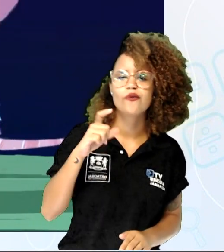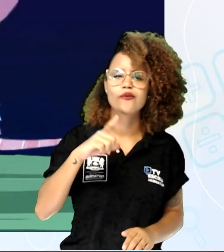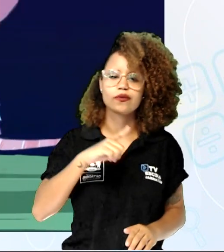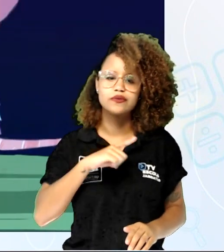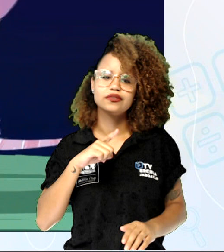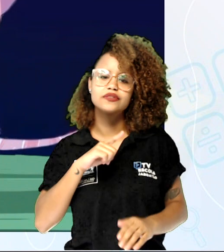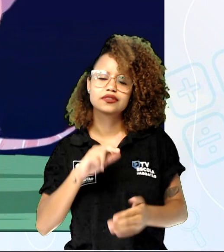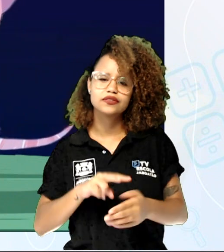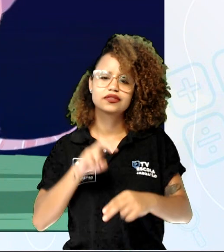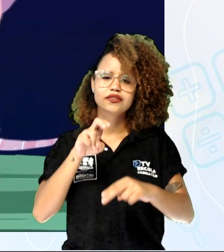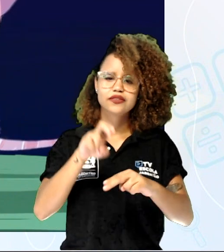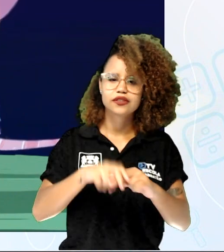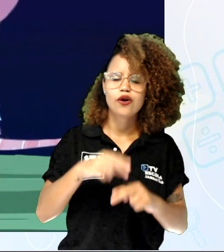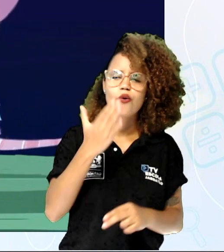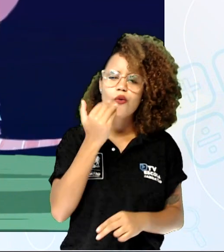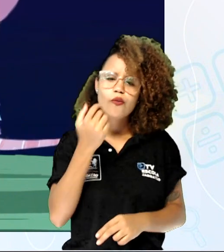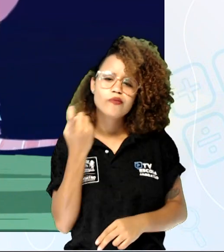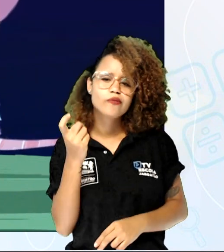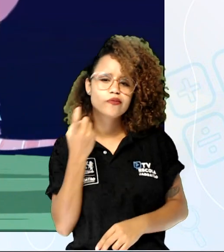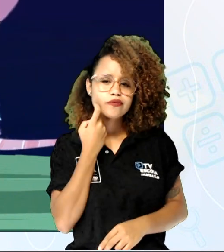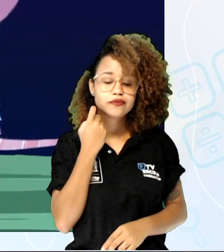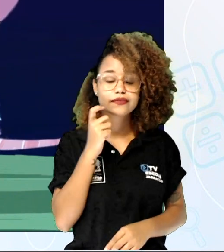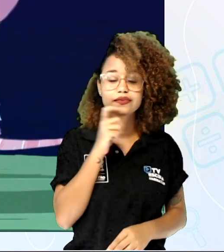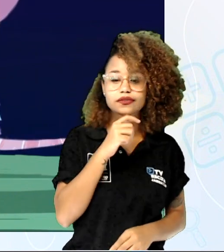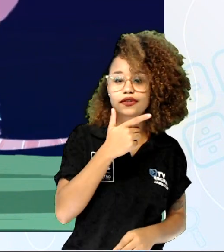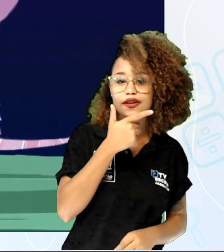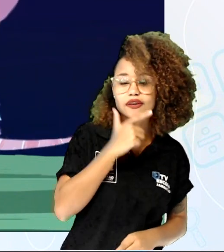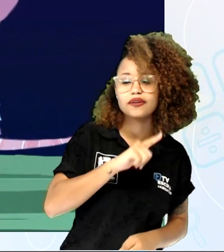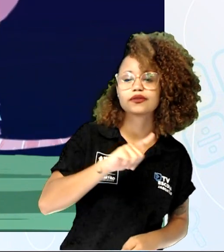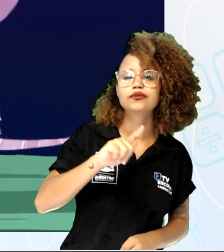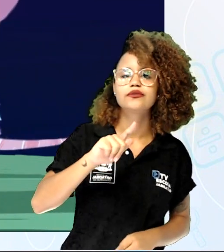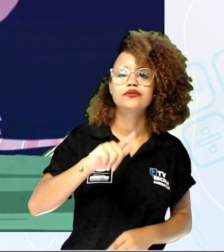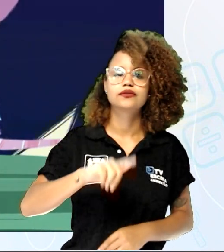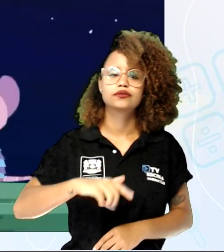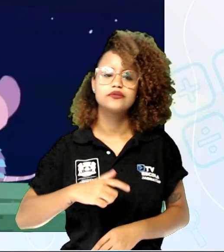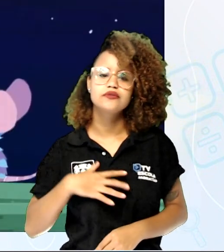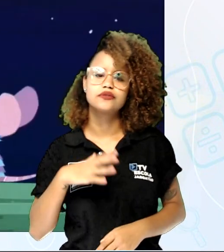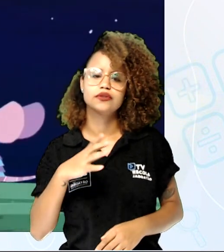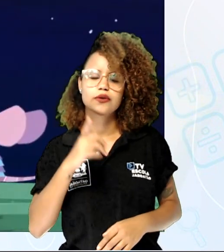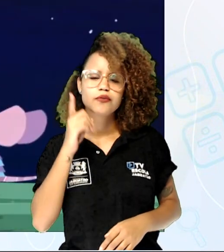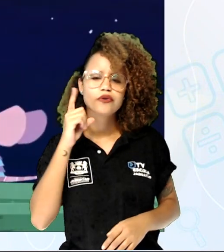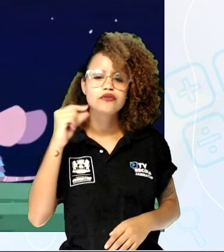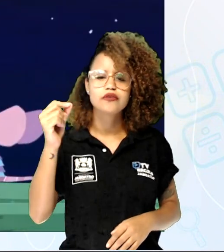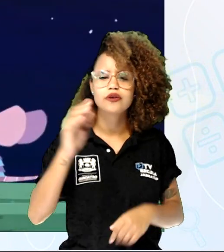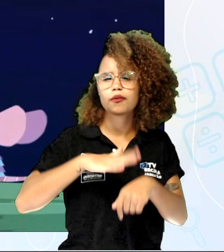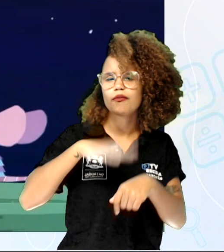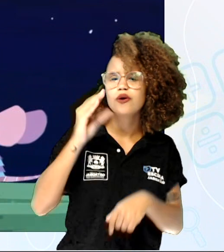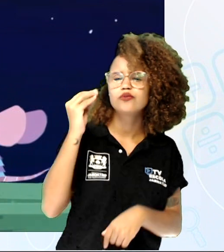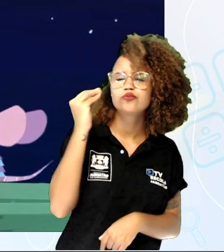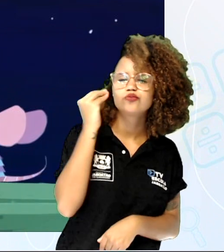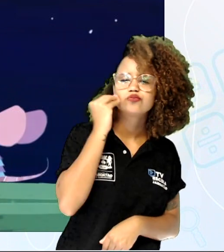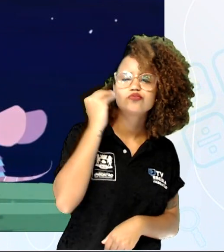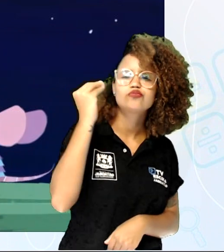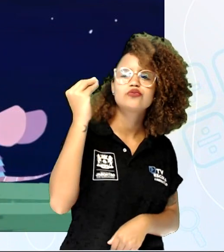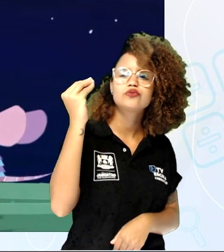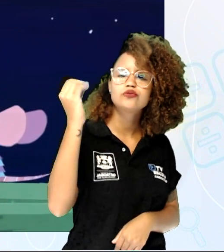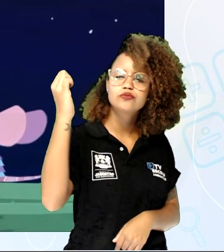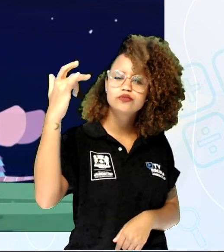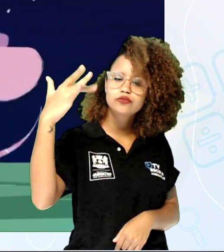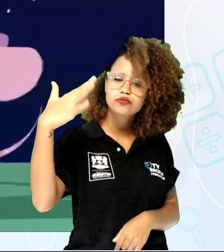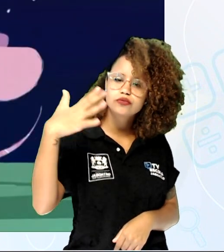catar lasquinhas de queijo e comer na rua. Prefere mil vezes um beijo brilhante da